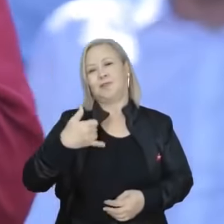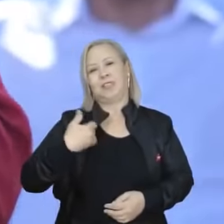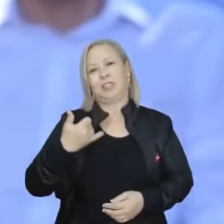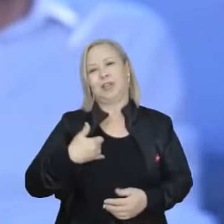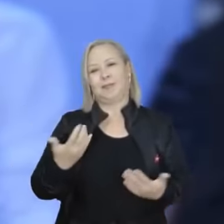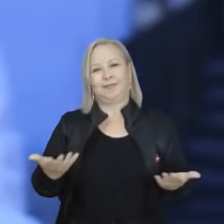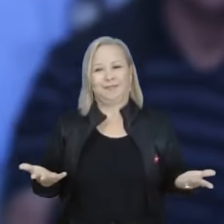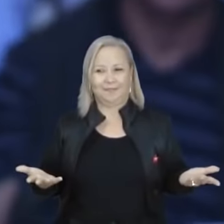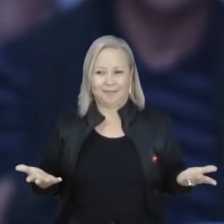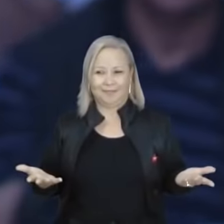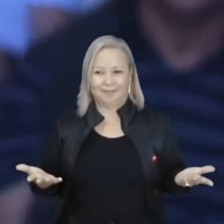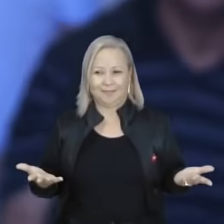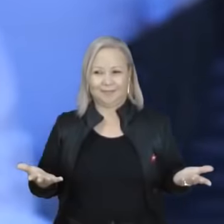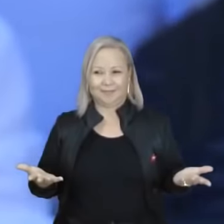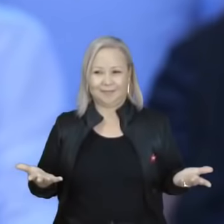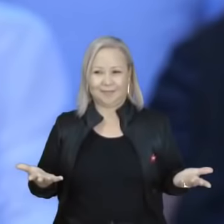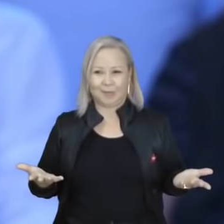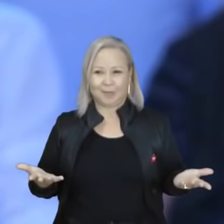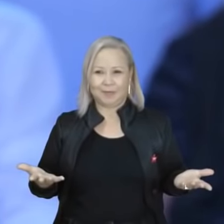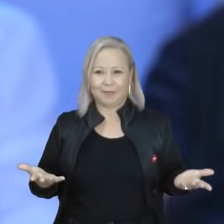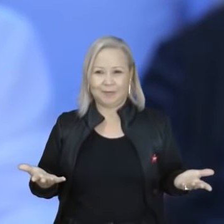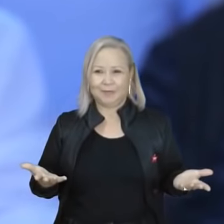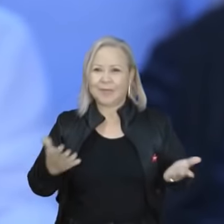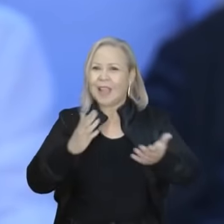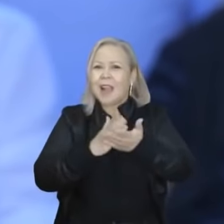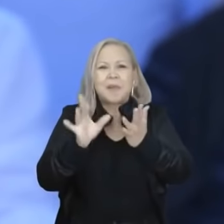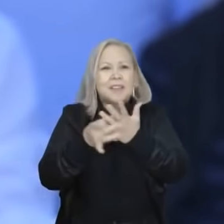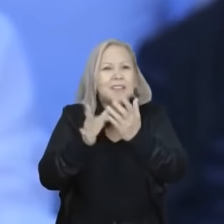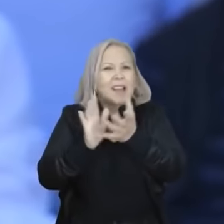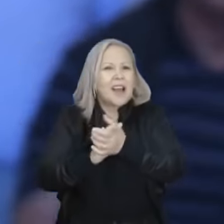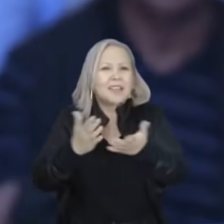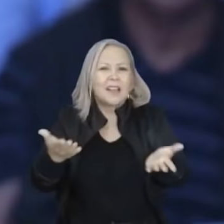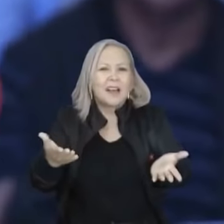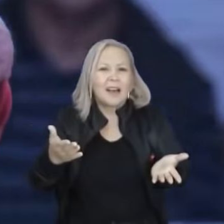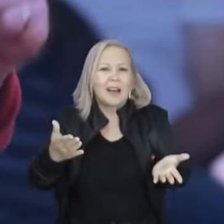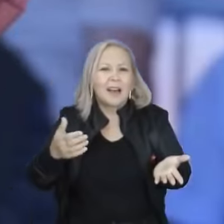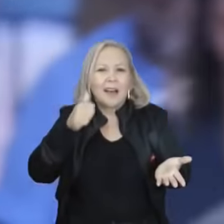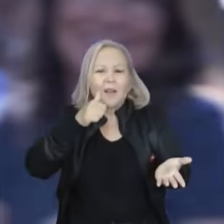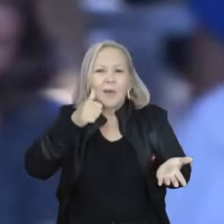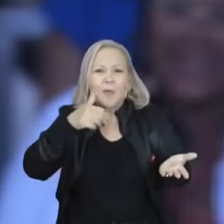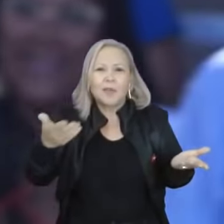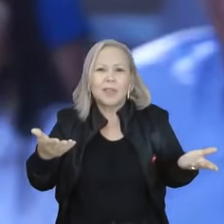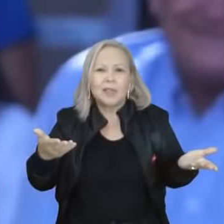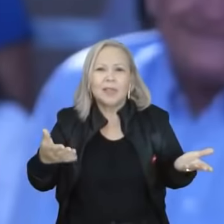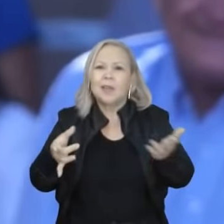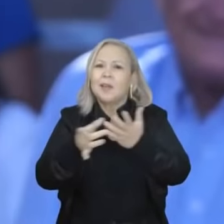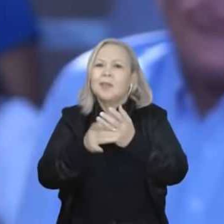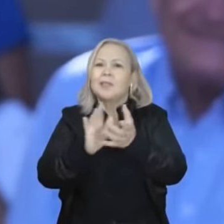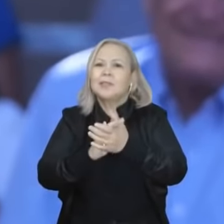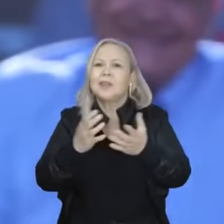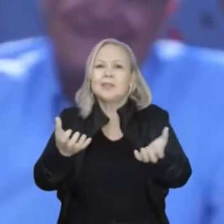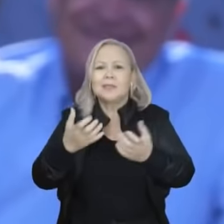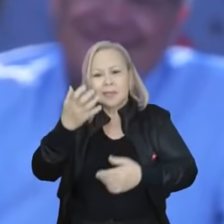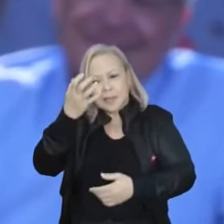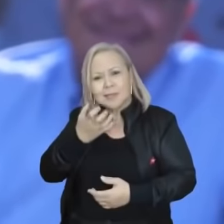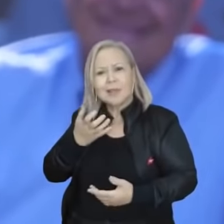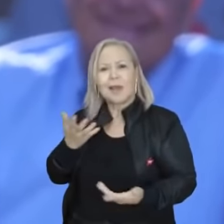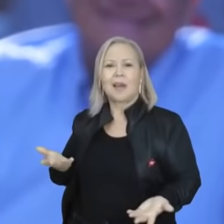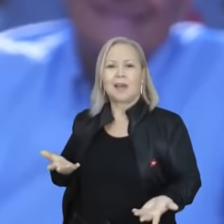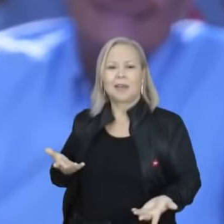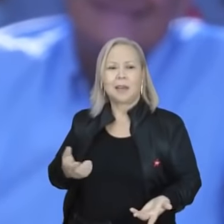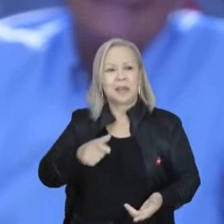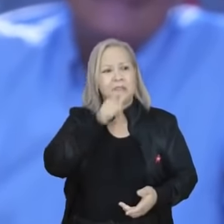porra, eu acabei de casar com a moça ali. E quando a gente casa é porque a gente é sério. O cara aqui no exército só quer